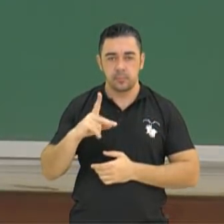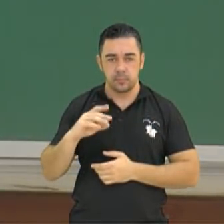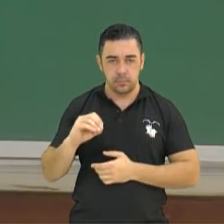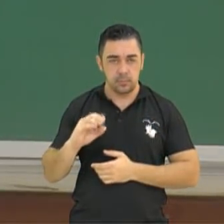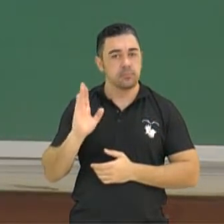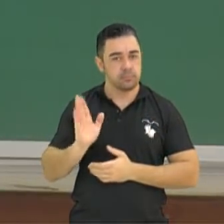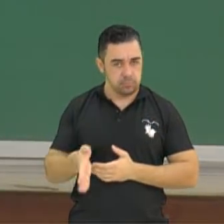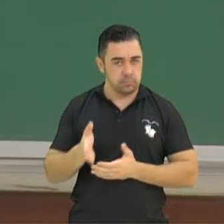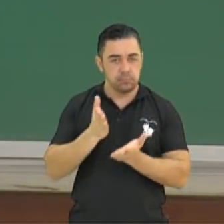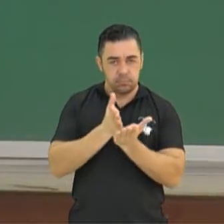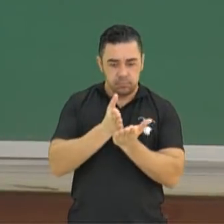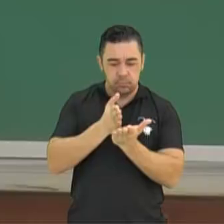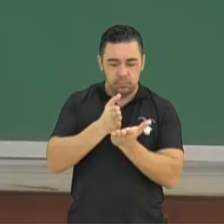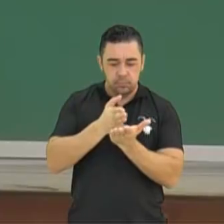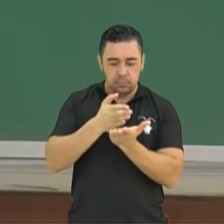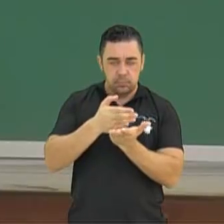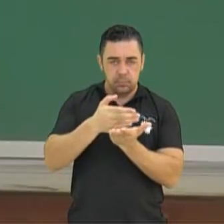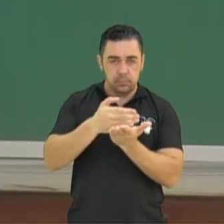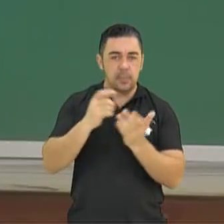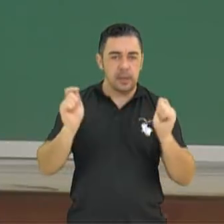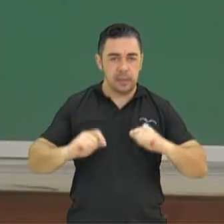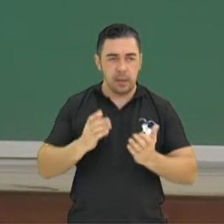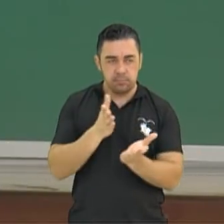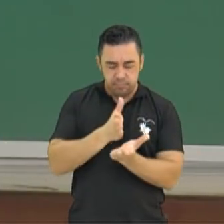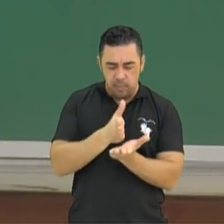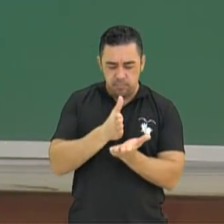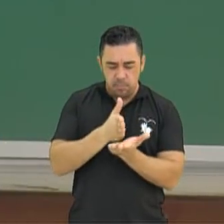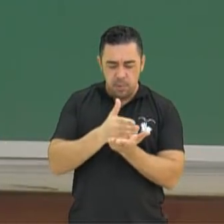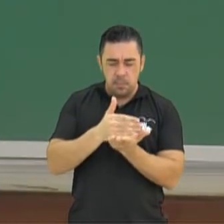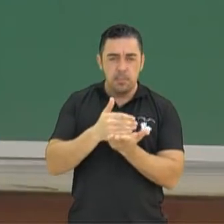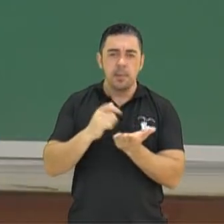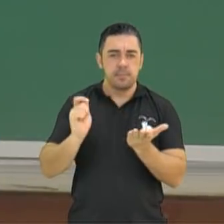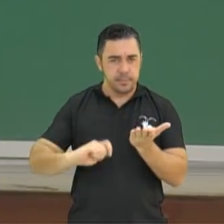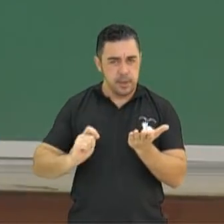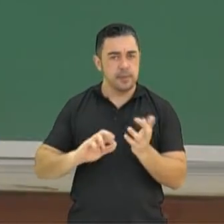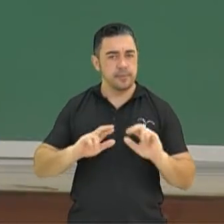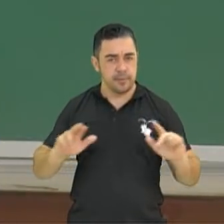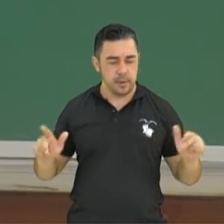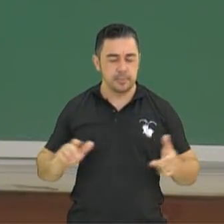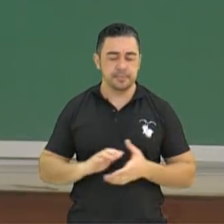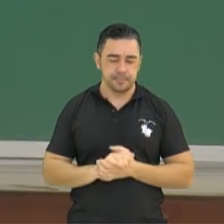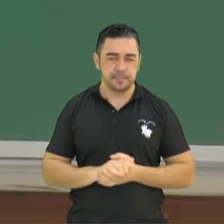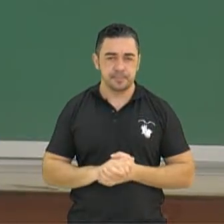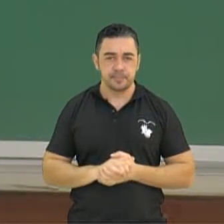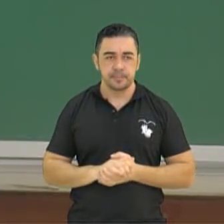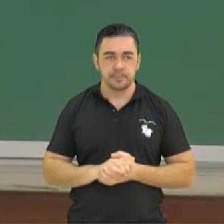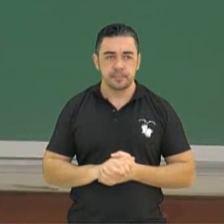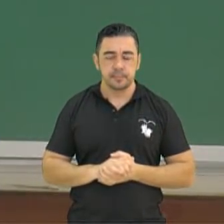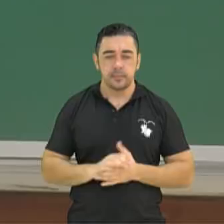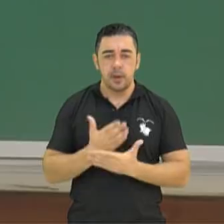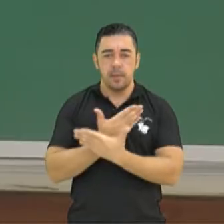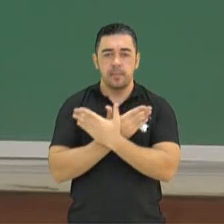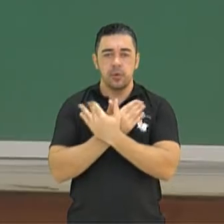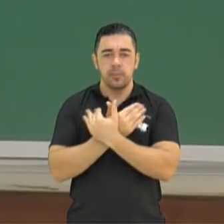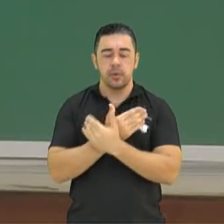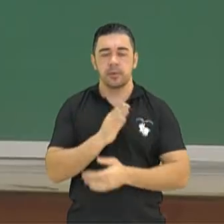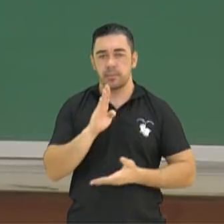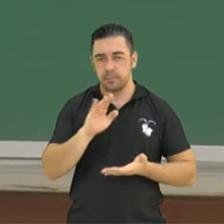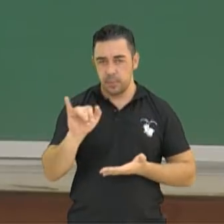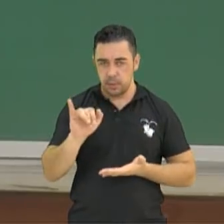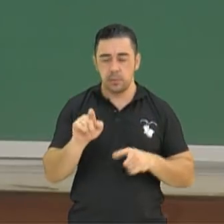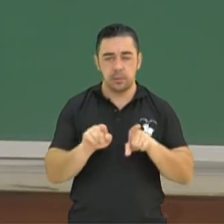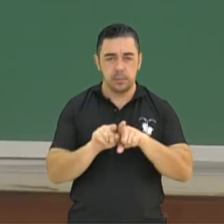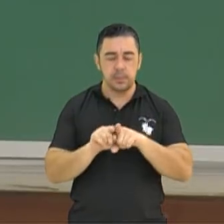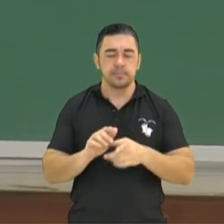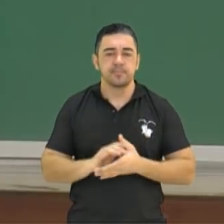ele, radial, né? Eu tenho, ó, posso fazer um asterisco no pólipo aqui que ele sempre vai ficar com 2 metades iguais. E a borboleta,